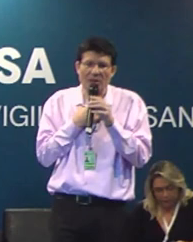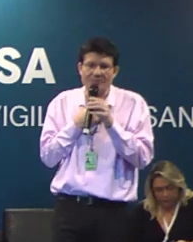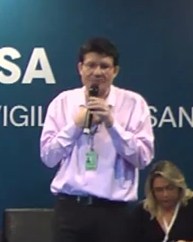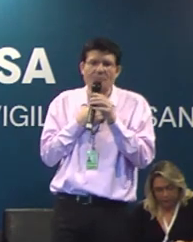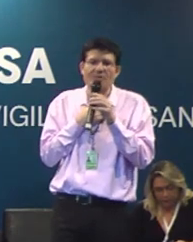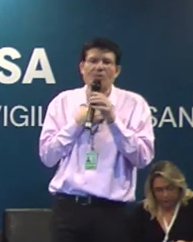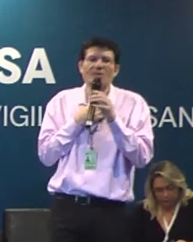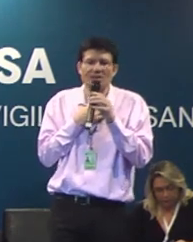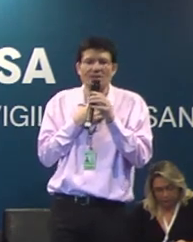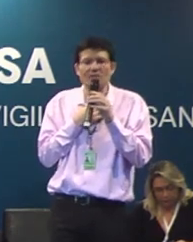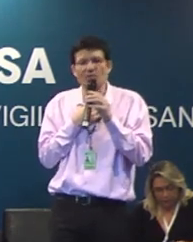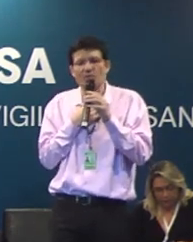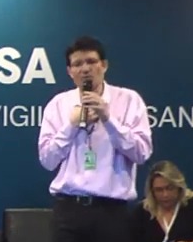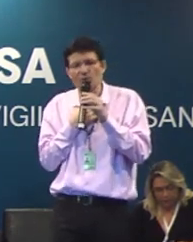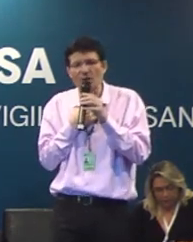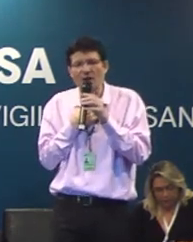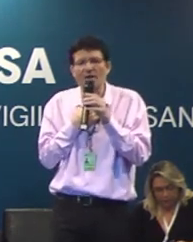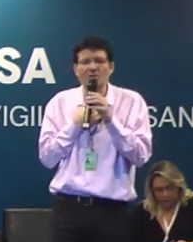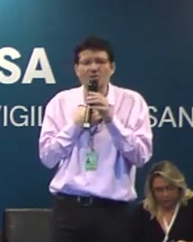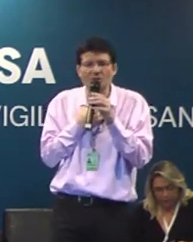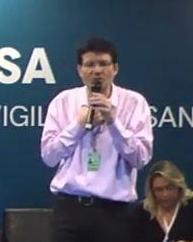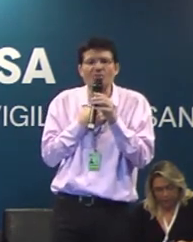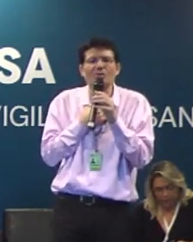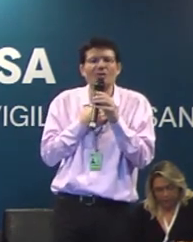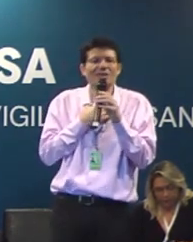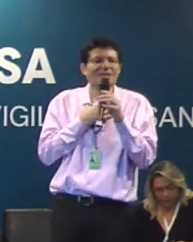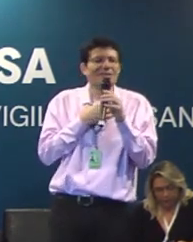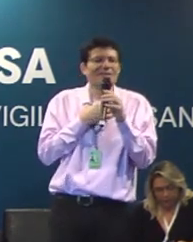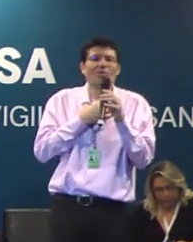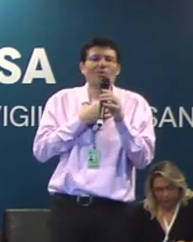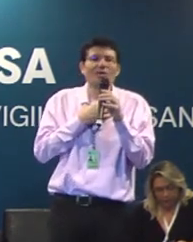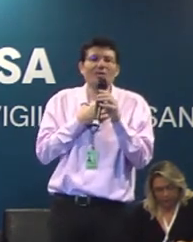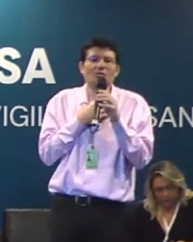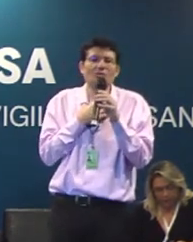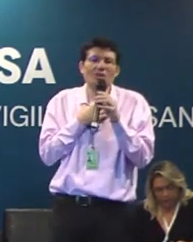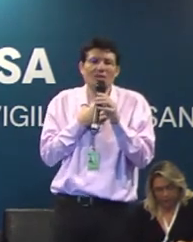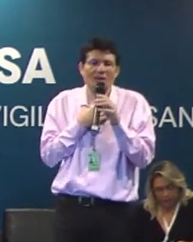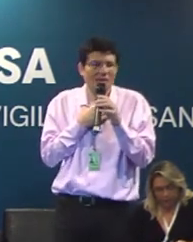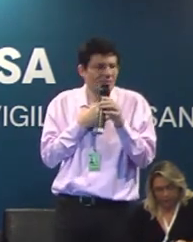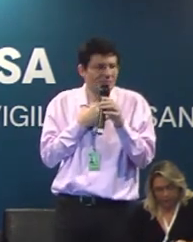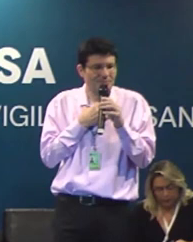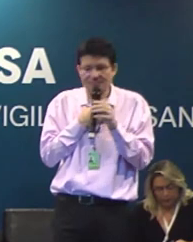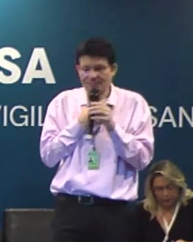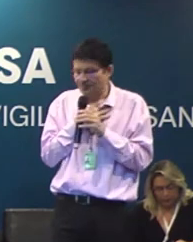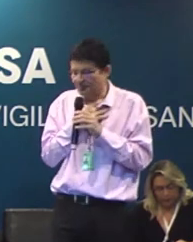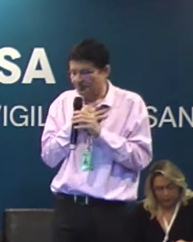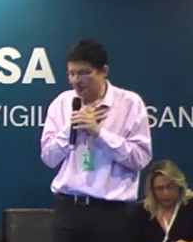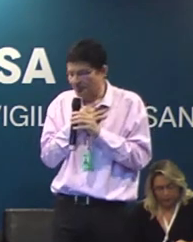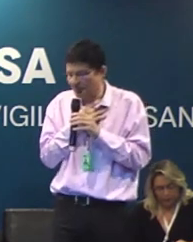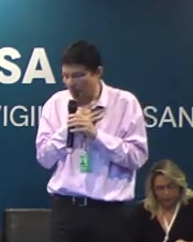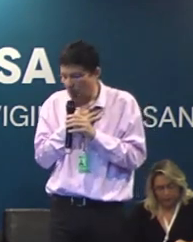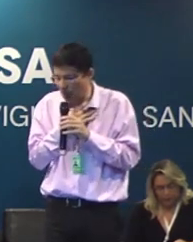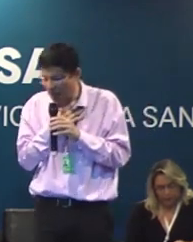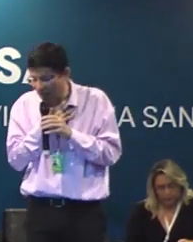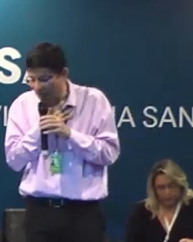você convencer, não só o seu colega, o seu gestor, e convencer a sociedade. Tá